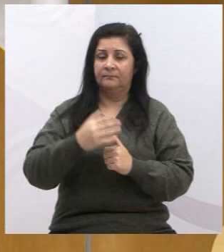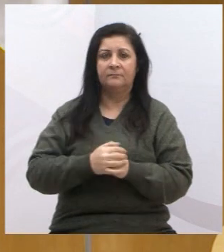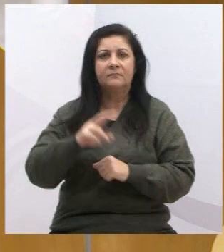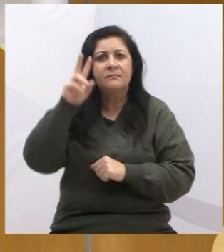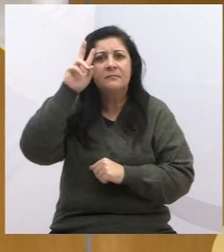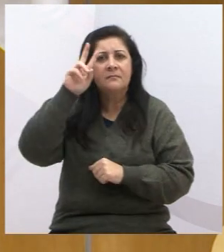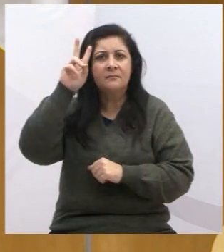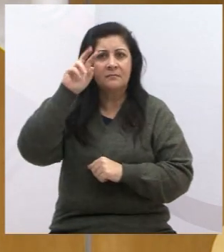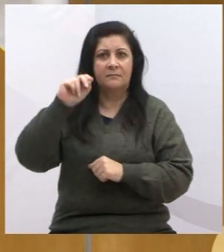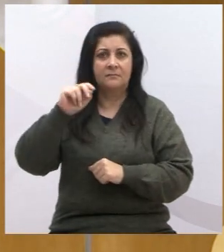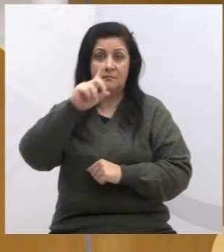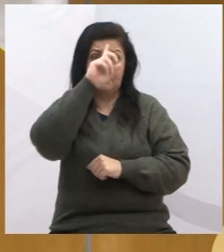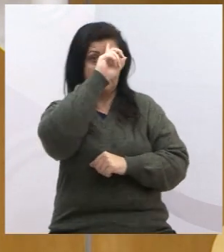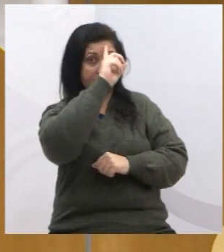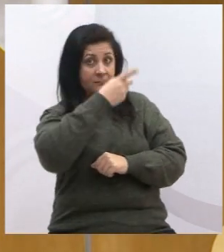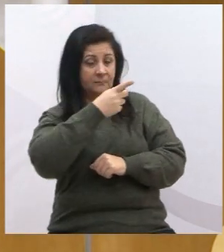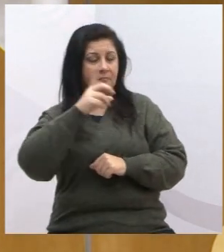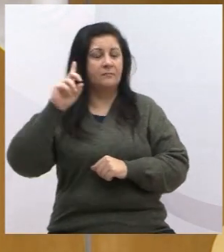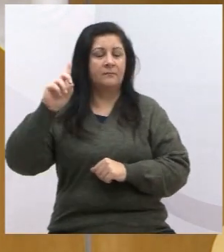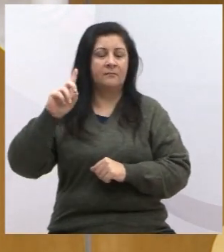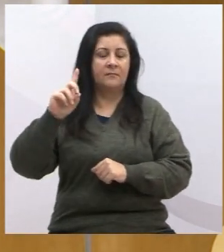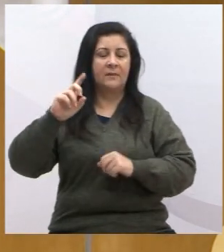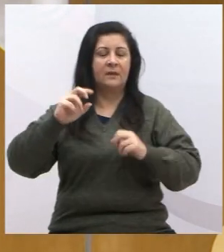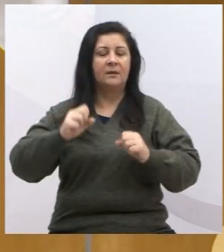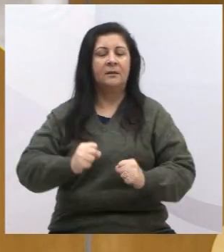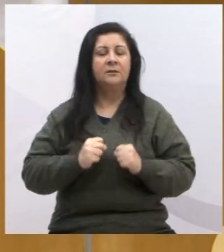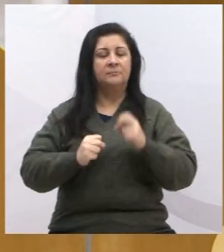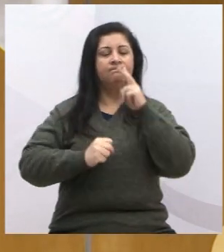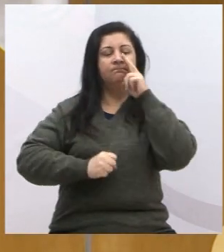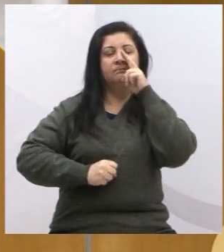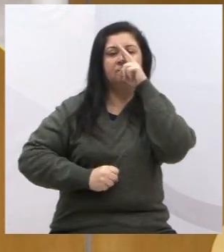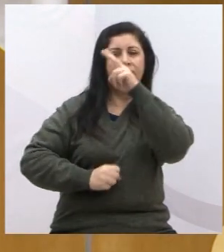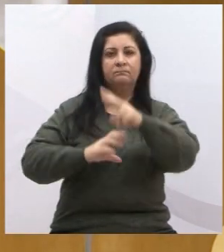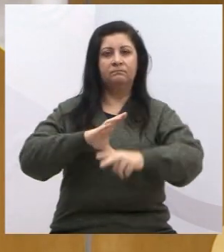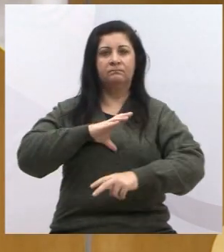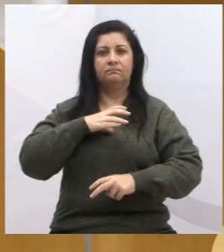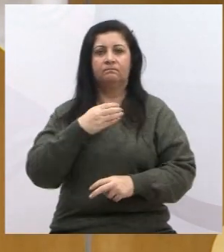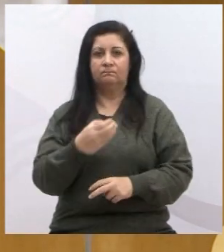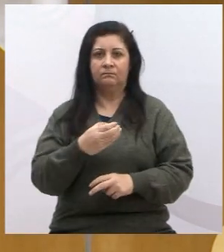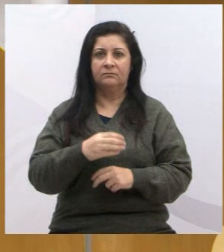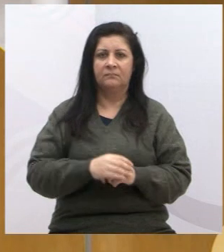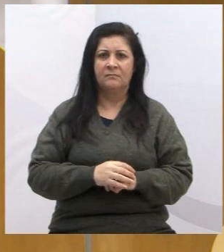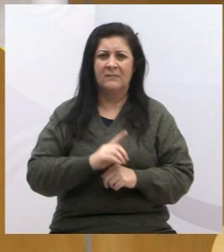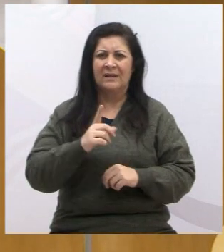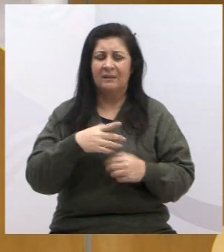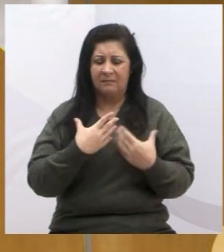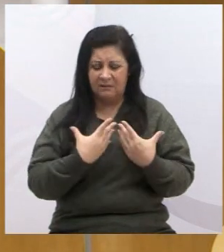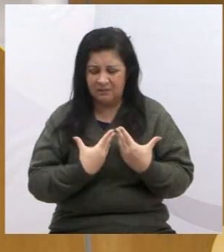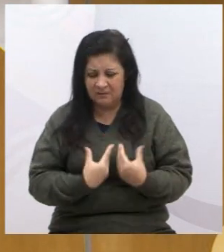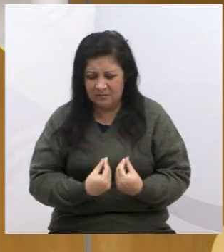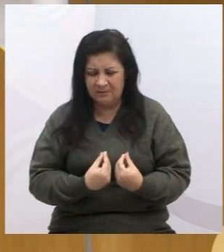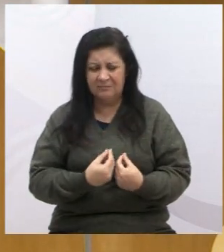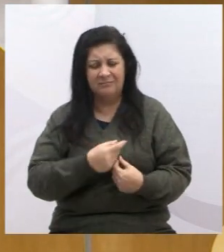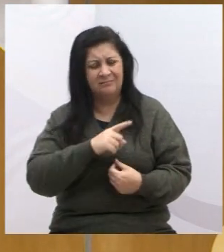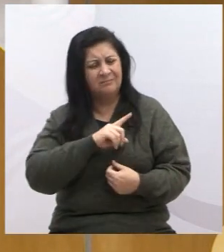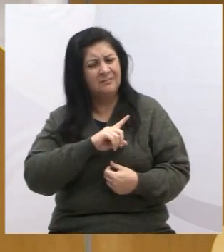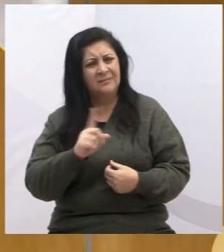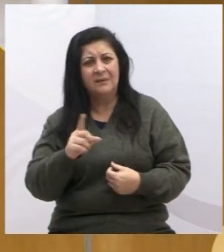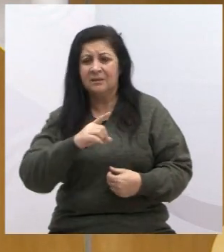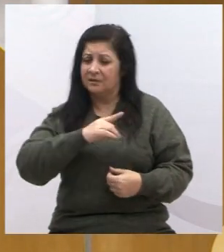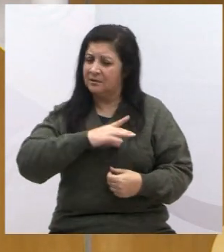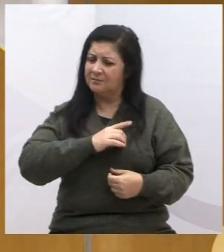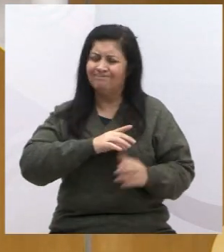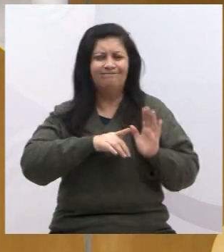Lembre-se da minha ordem, seja forte e corajoso. Não fique desanimado, não tenha